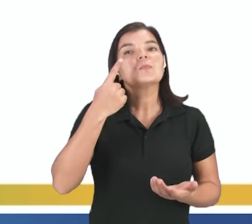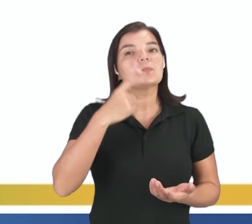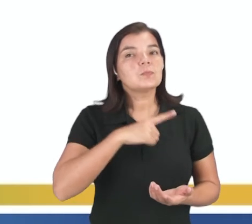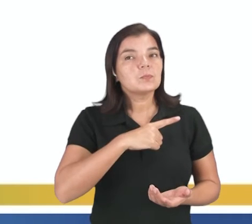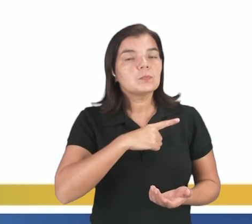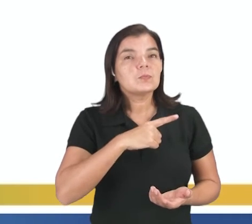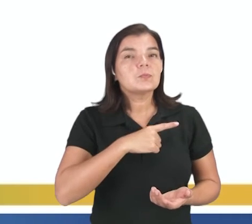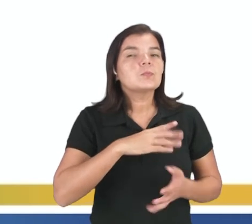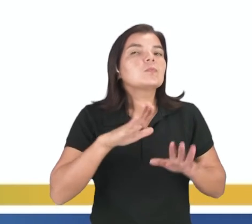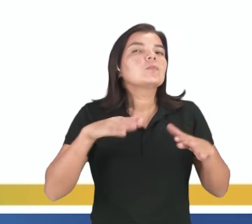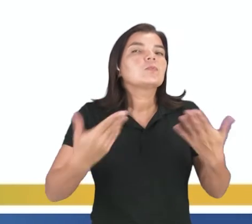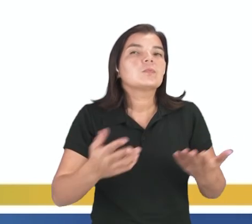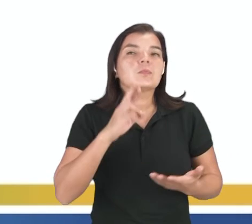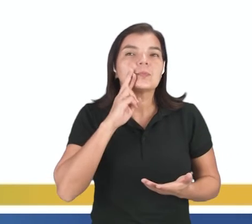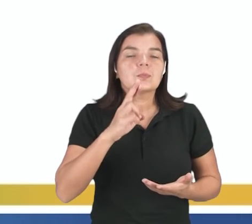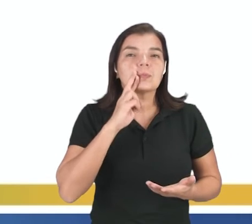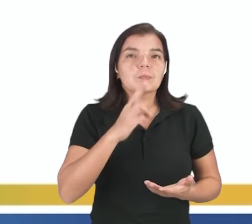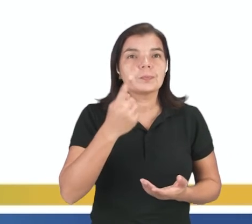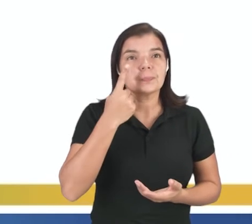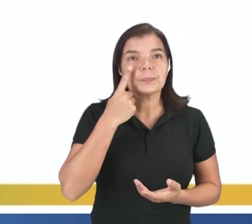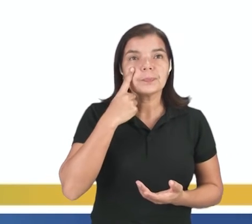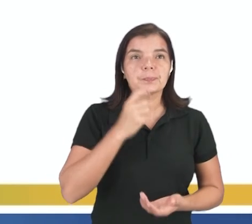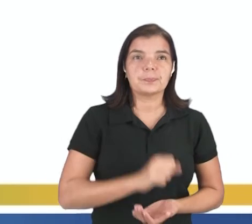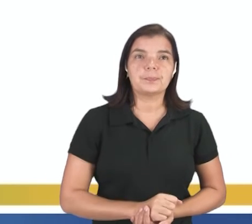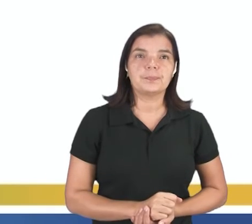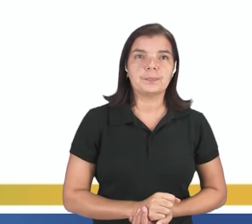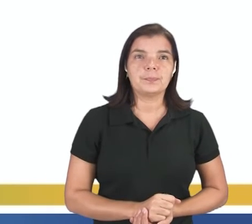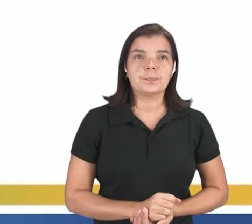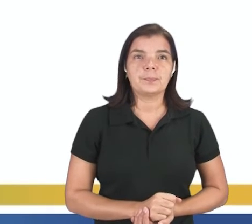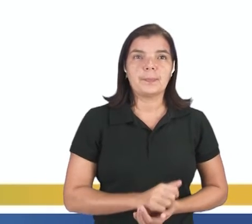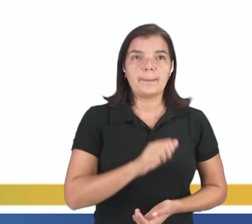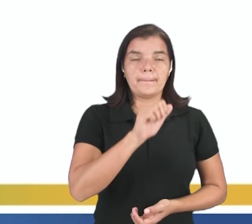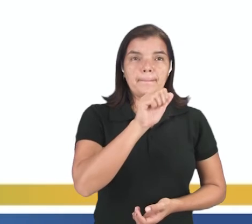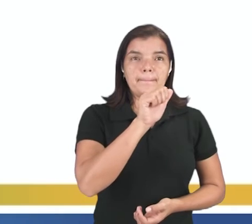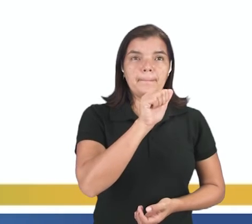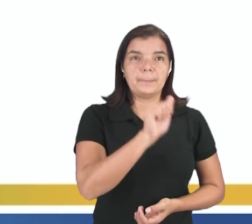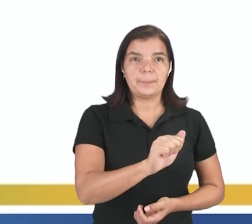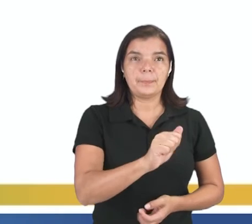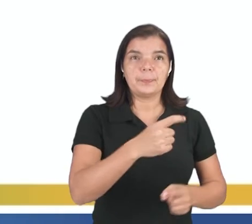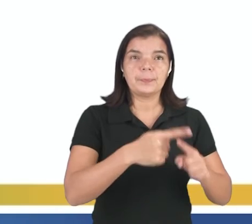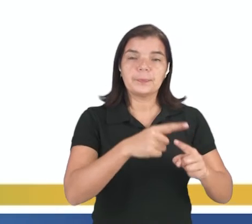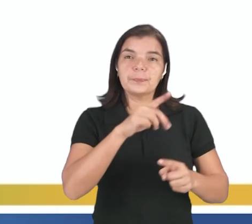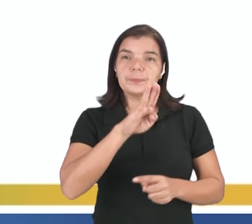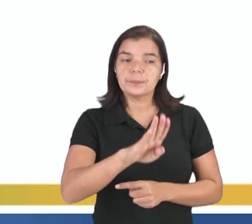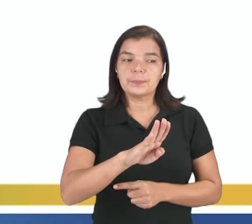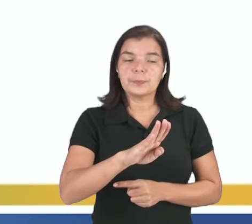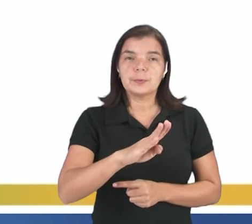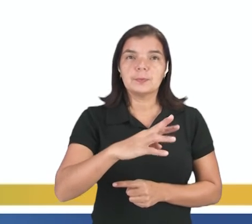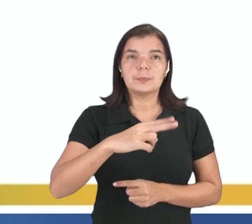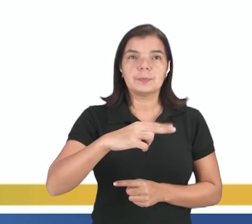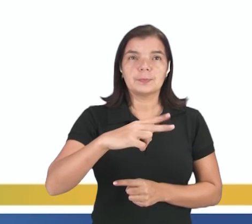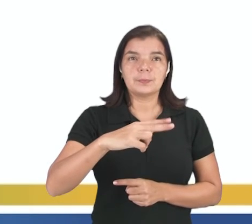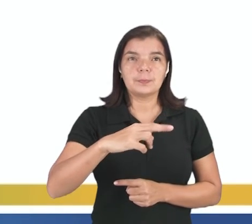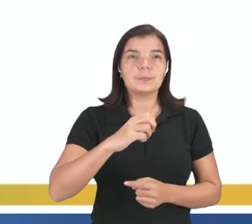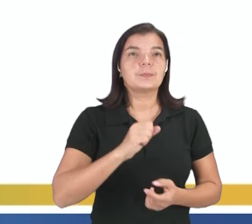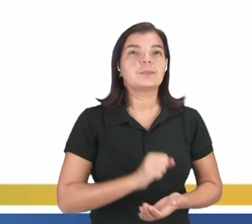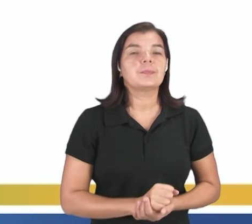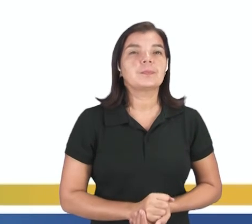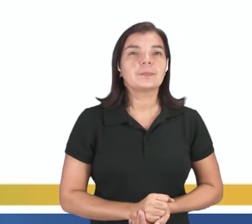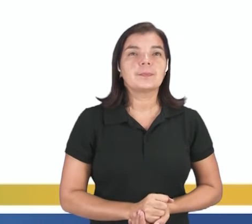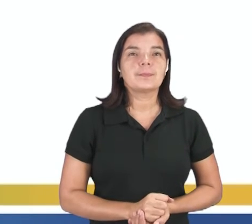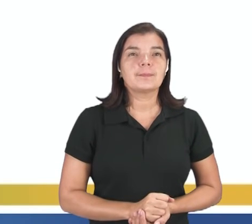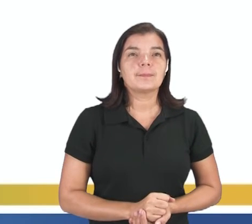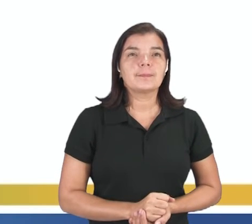ter qual resultado? Vamos observar o resultado. Aí nós vamos ter a multiplicação da matriz A por